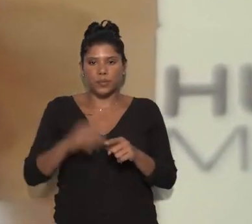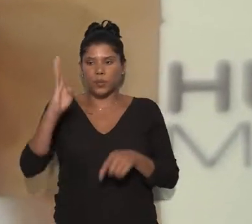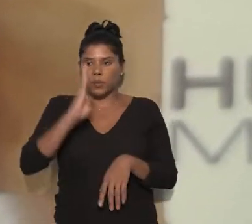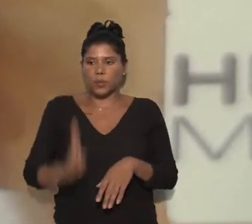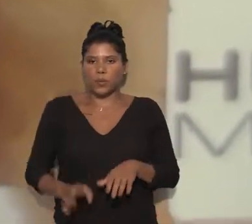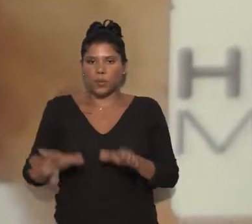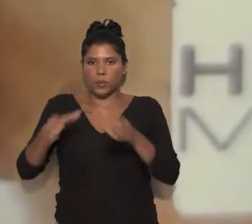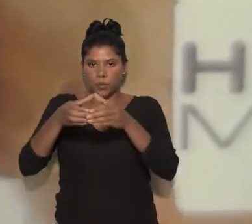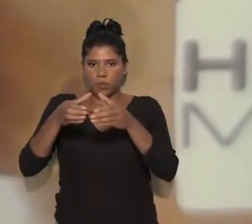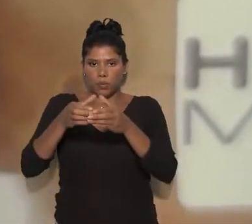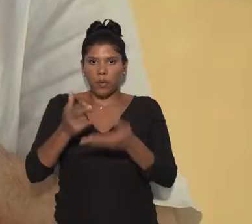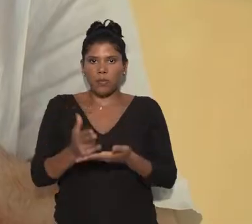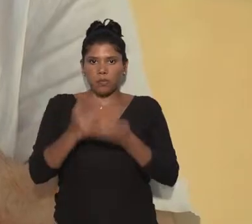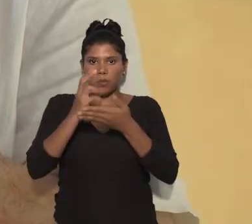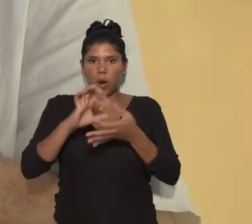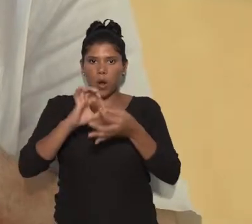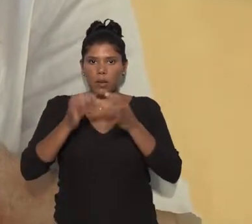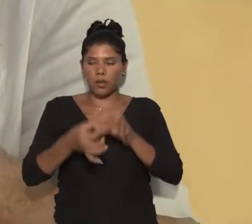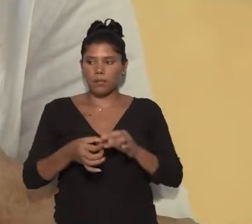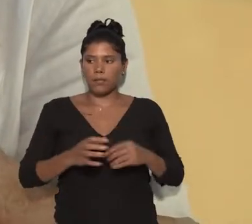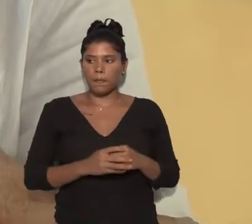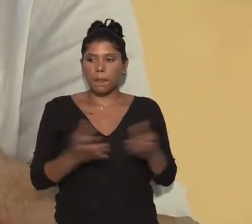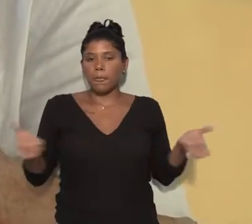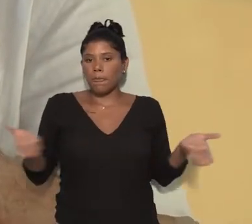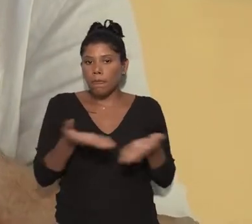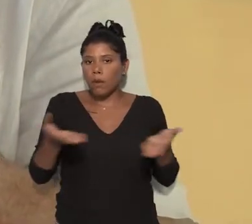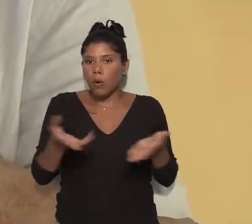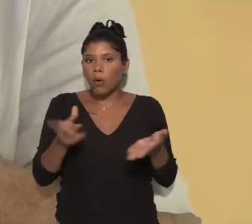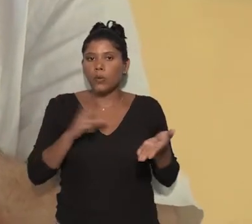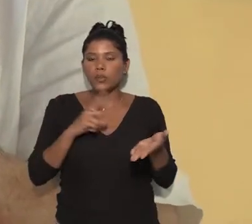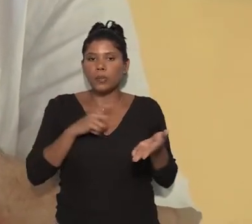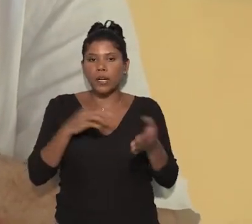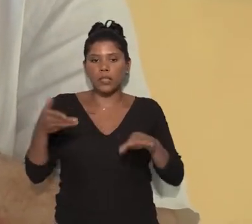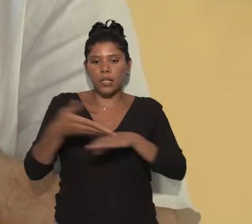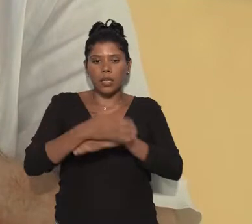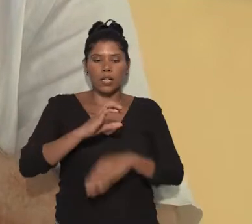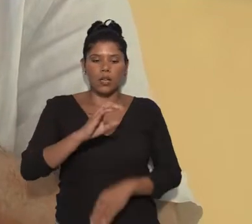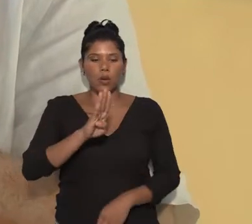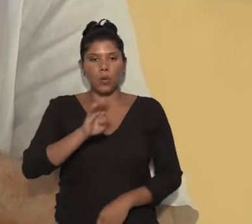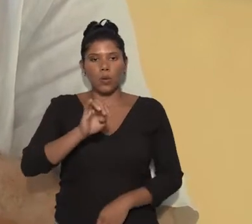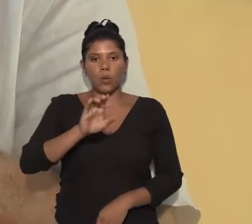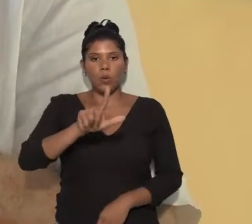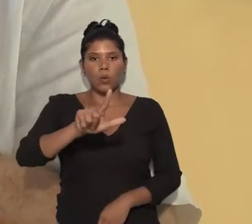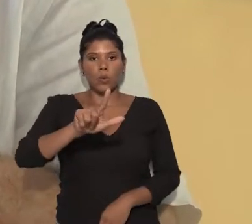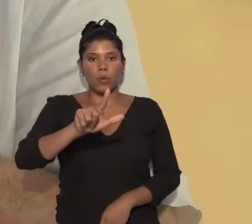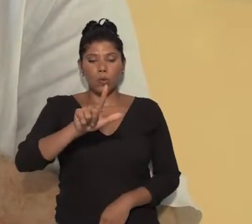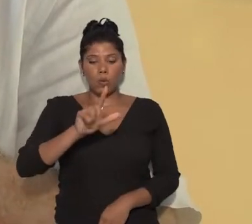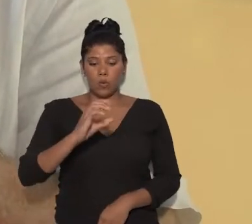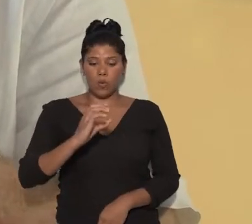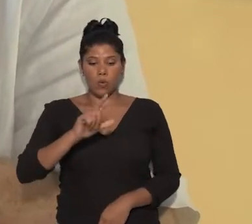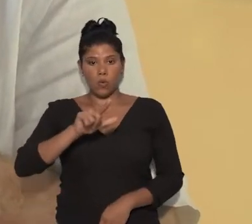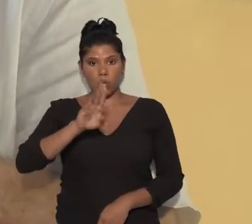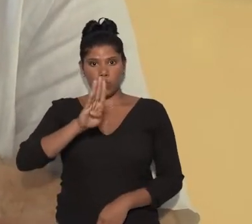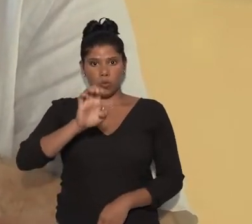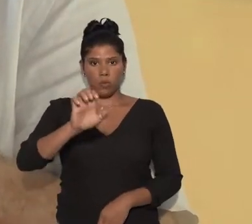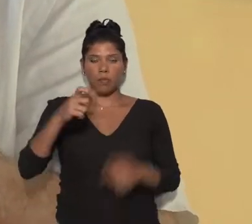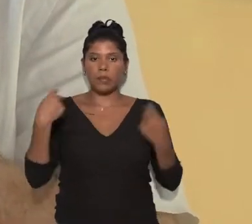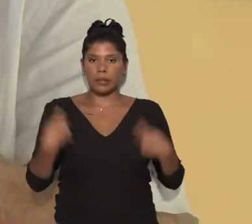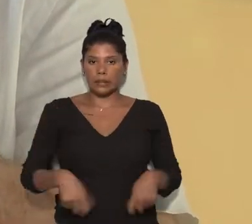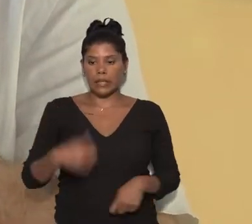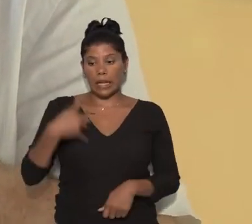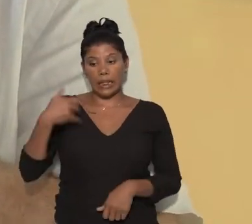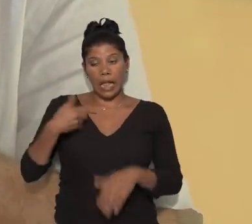de Tiro Olímpico. Hoje, para ele acessar um clube de tiro, ele tem que ter idade mínima, não pode estar respondendo a nenhum